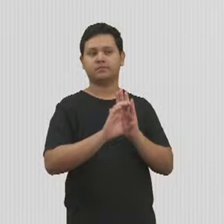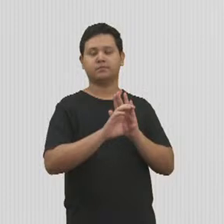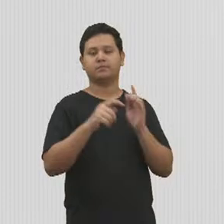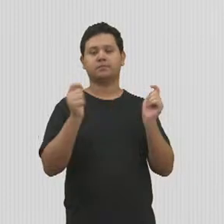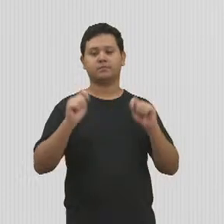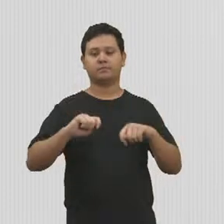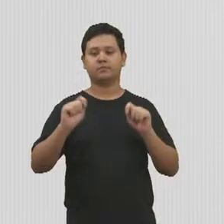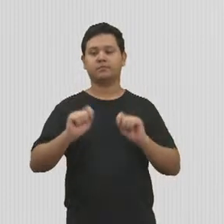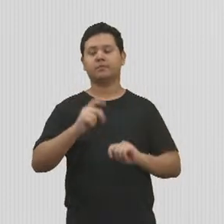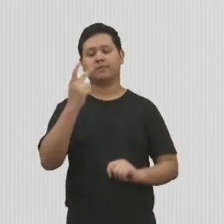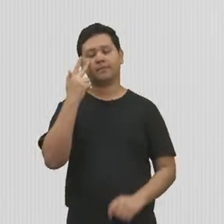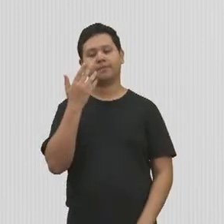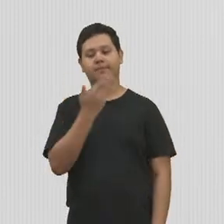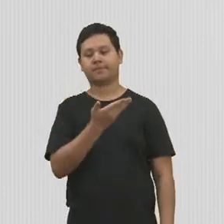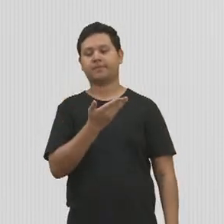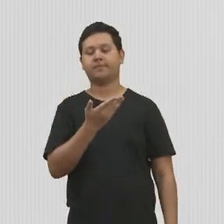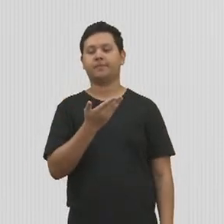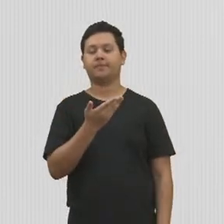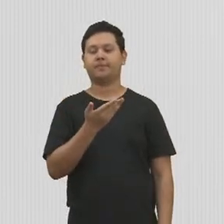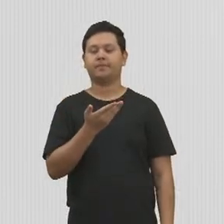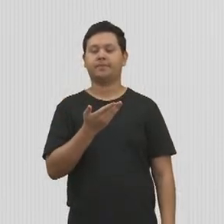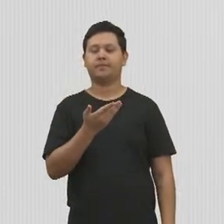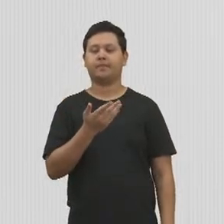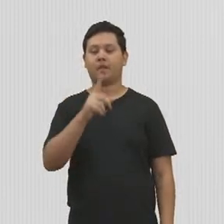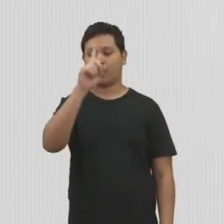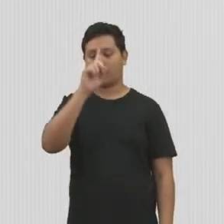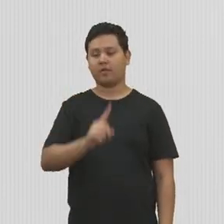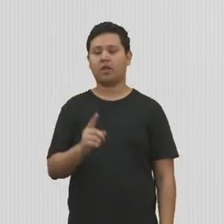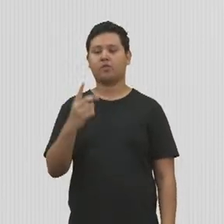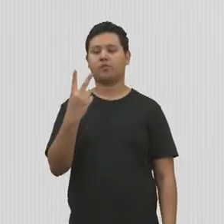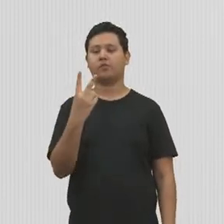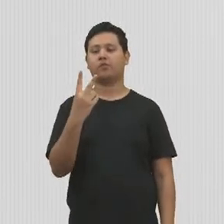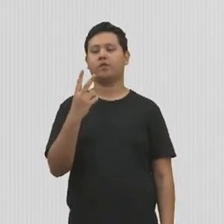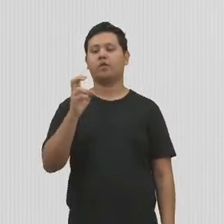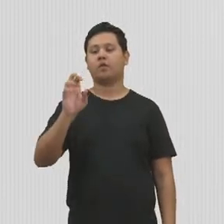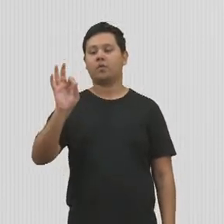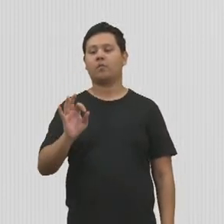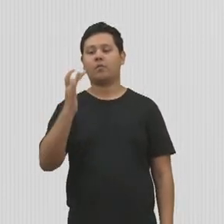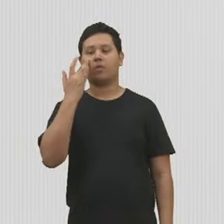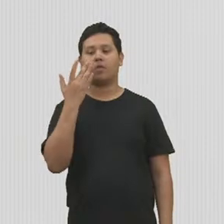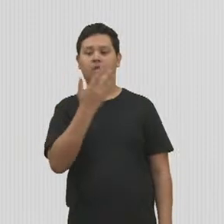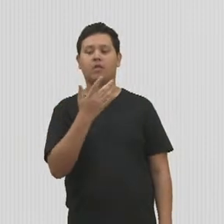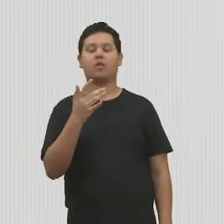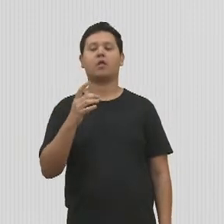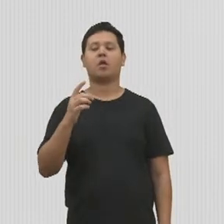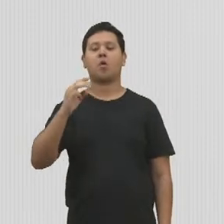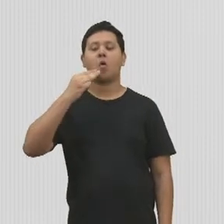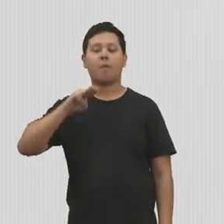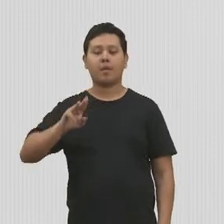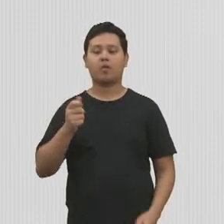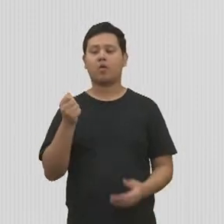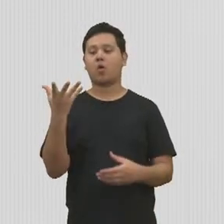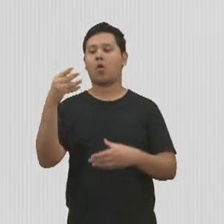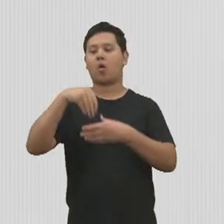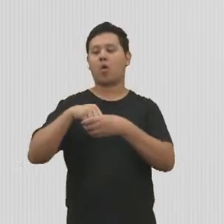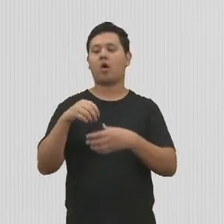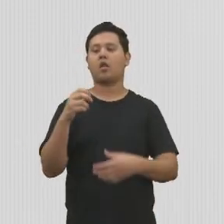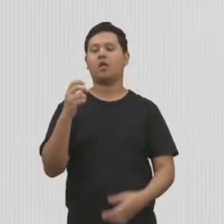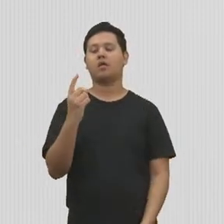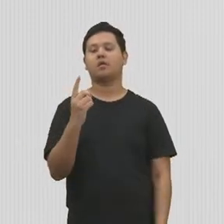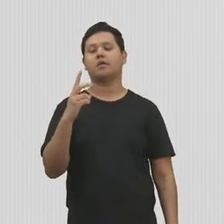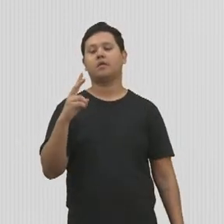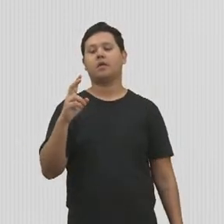teve no ensino, a obrigação seria 25%, 201 milhões, e aplicamos 208, que